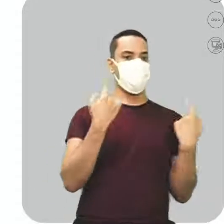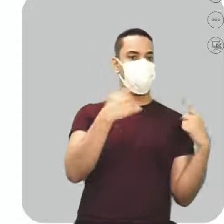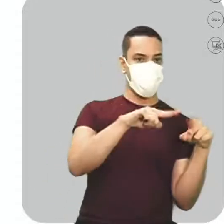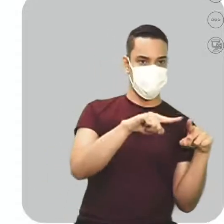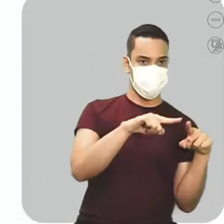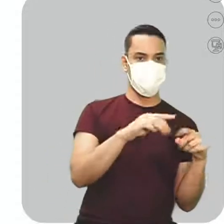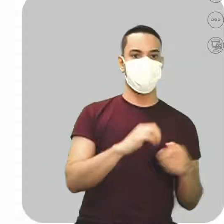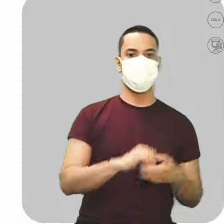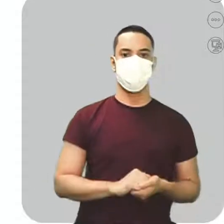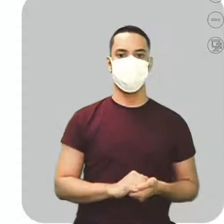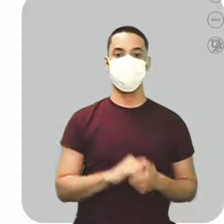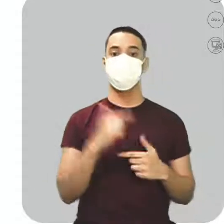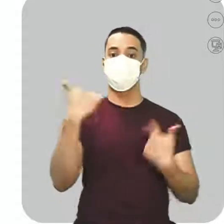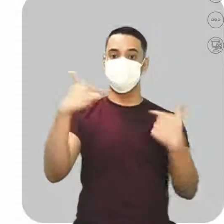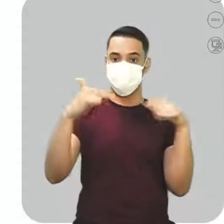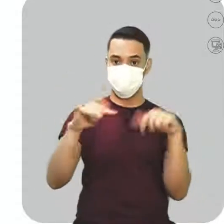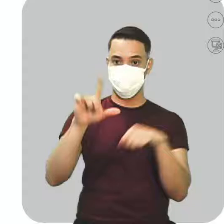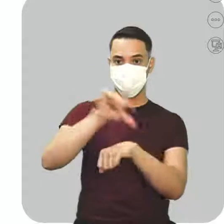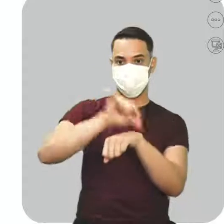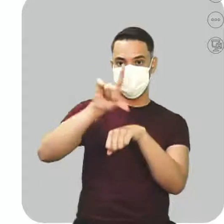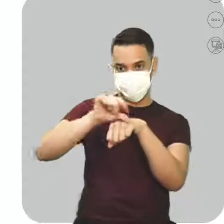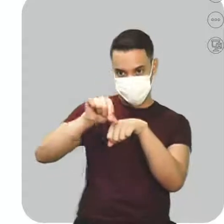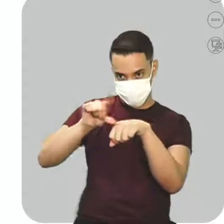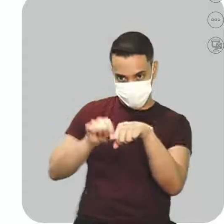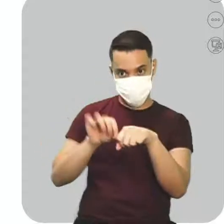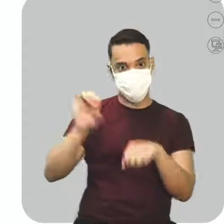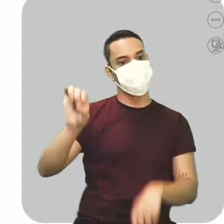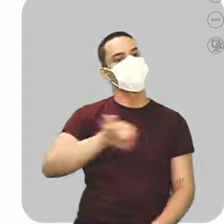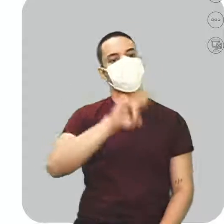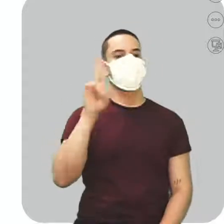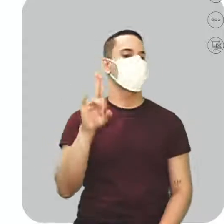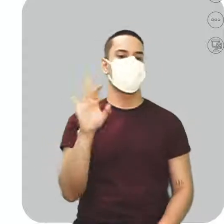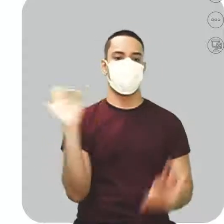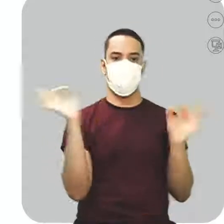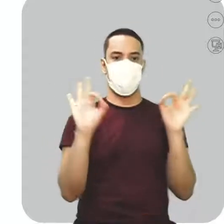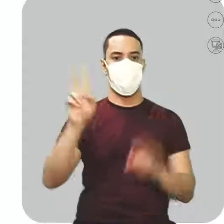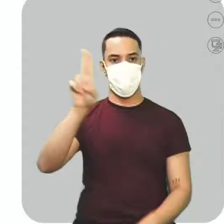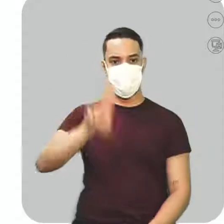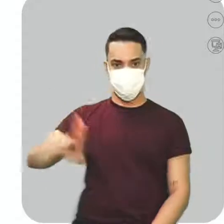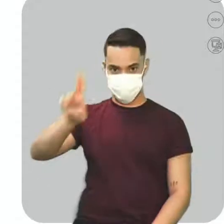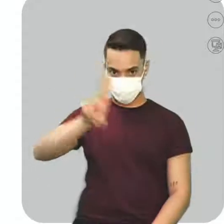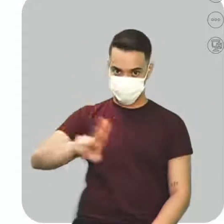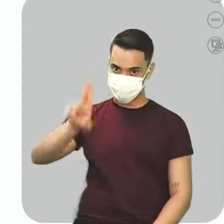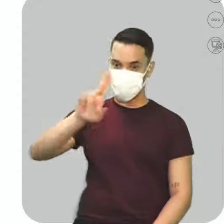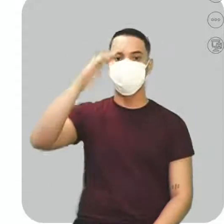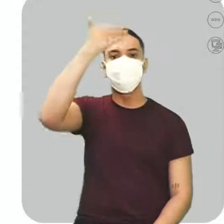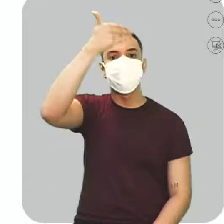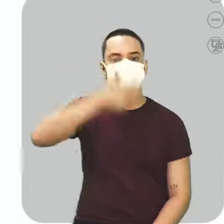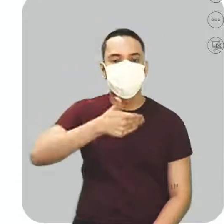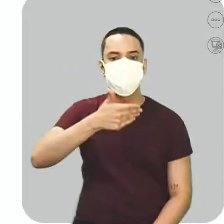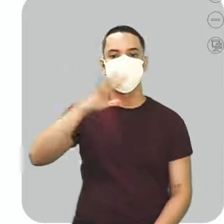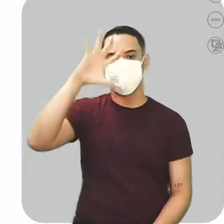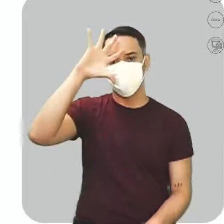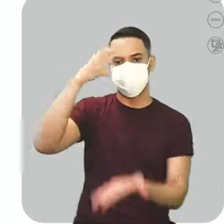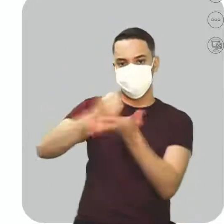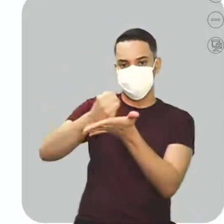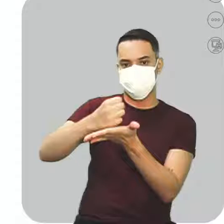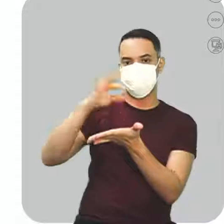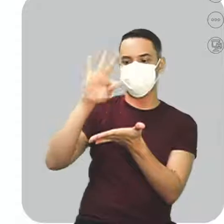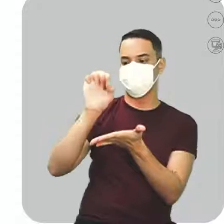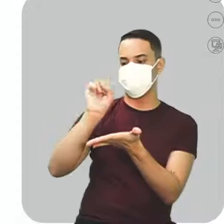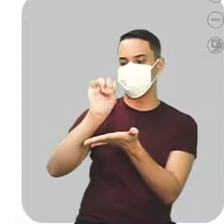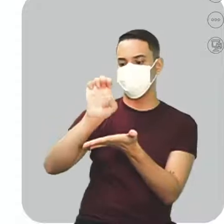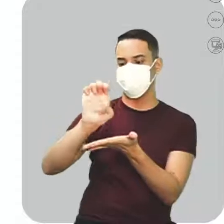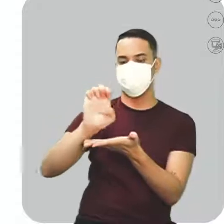Que trabalho com argumentos aplicáveis ou não aplicáveis. A comprovação de uma